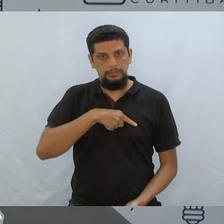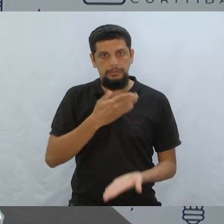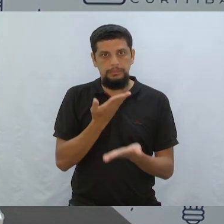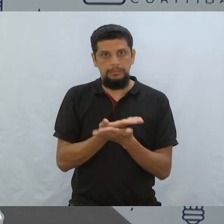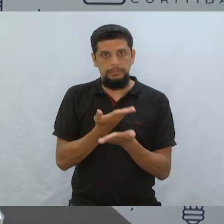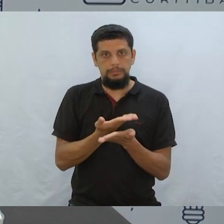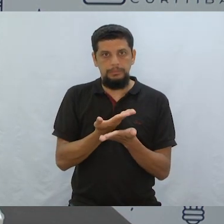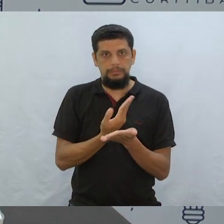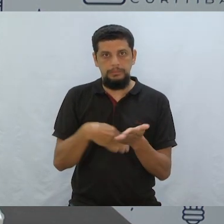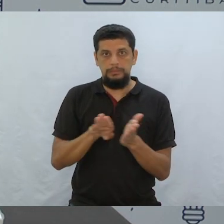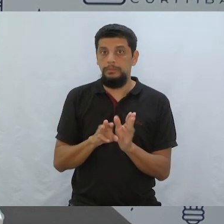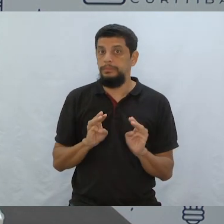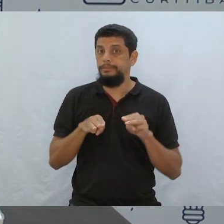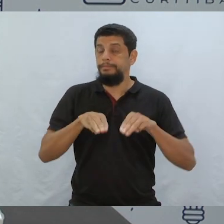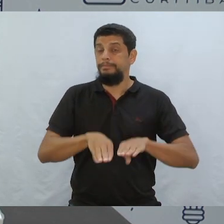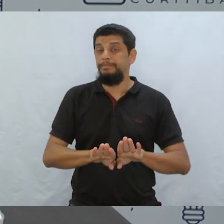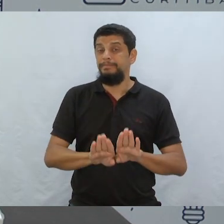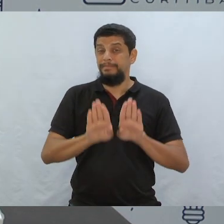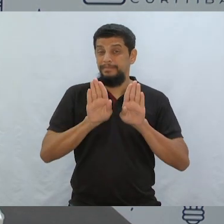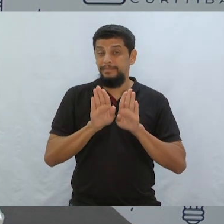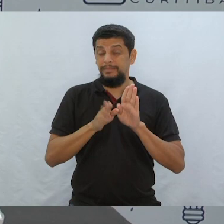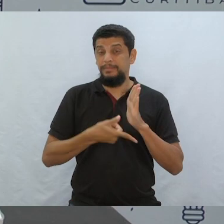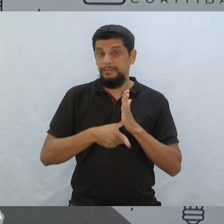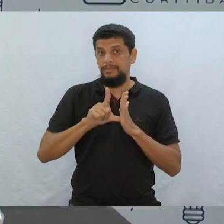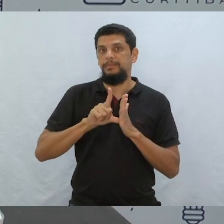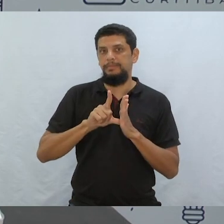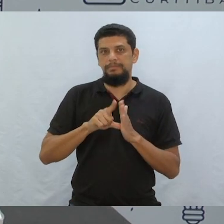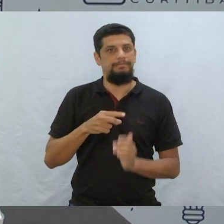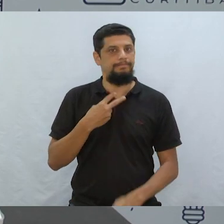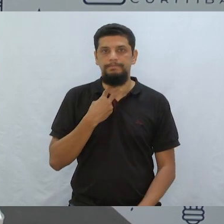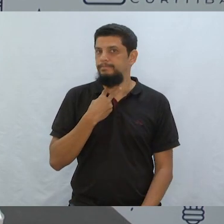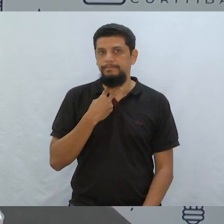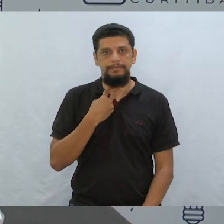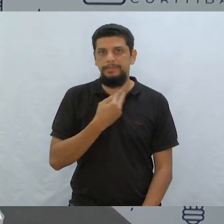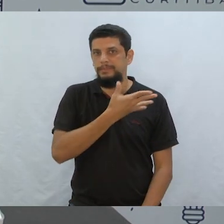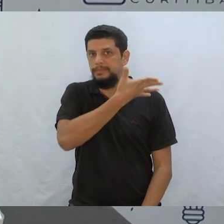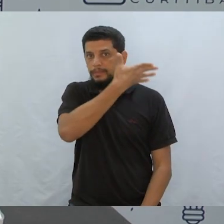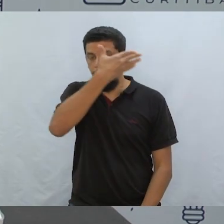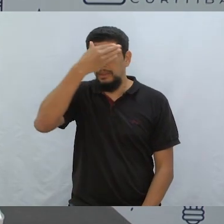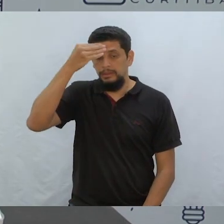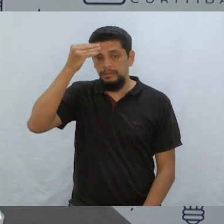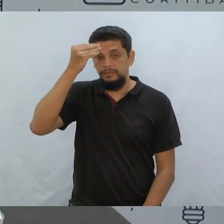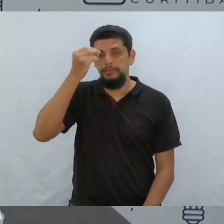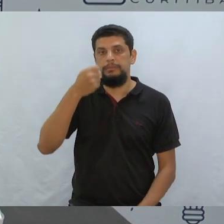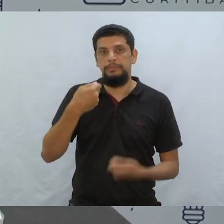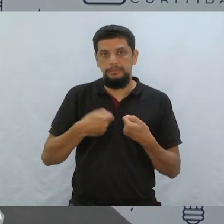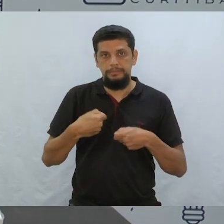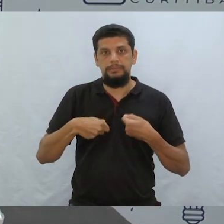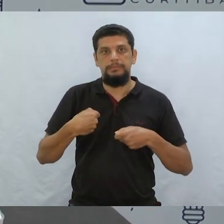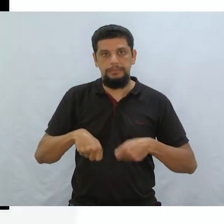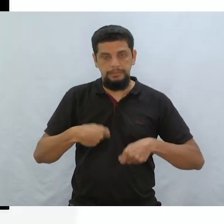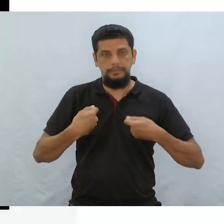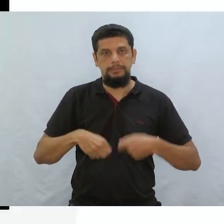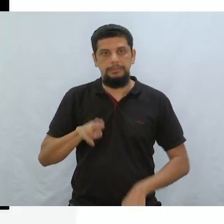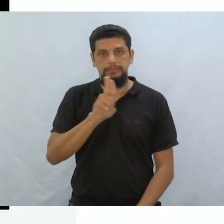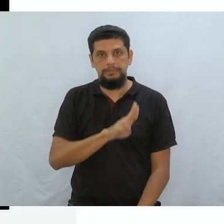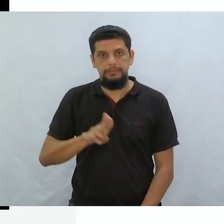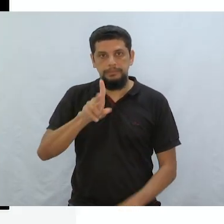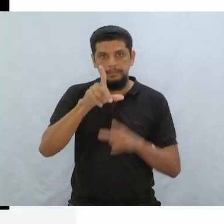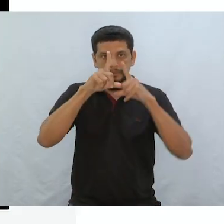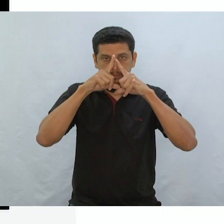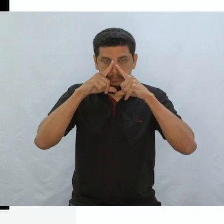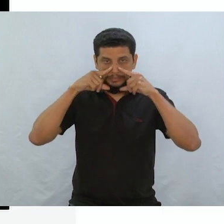Agora nossa aula está chegando ao fim, né? Mas antes disso, não podemos esquecer de colocar a máscara,